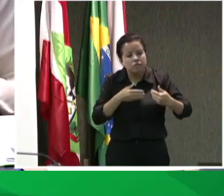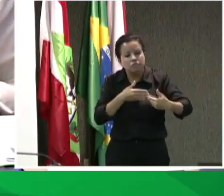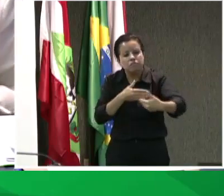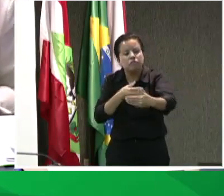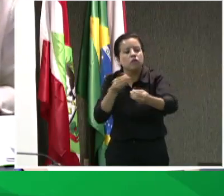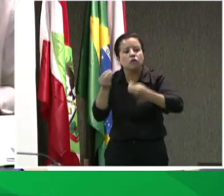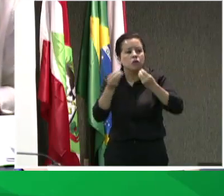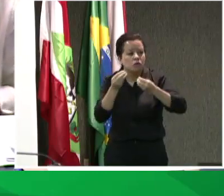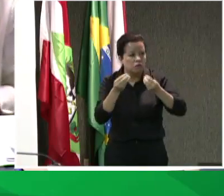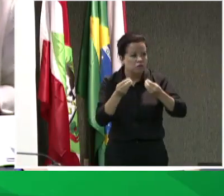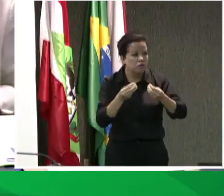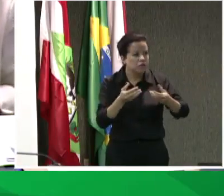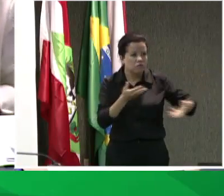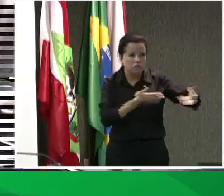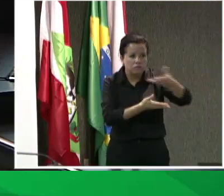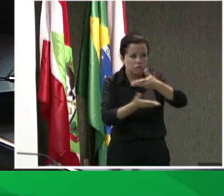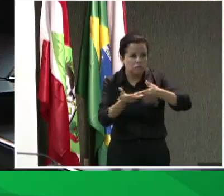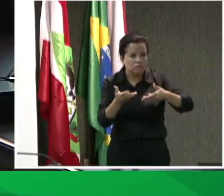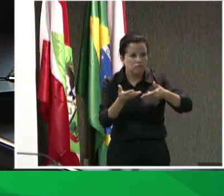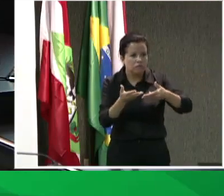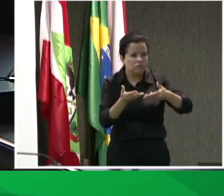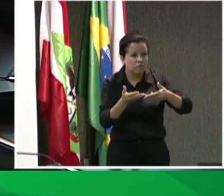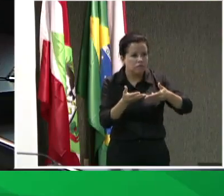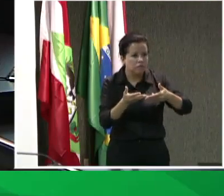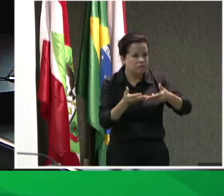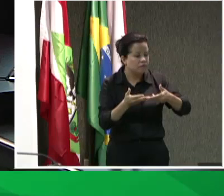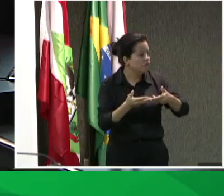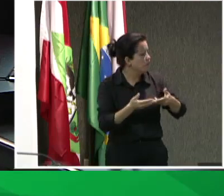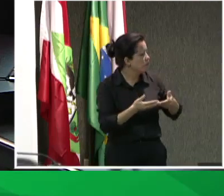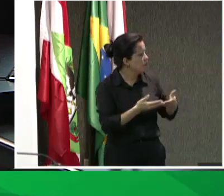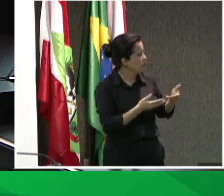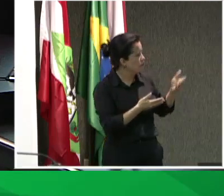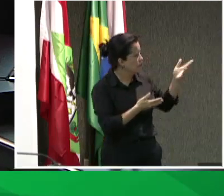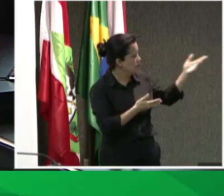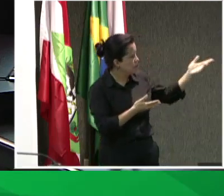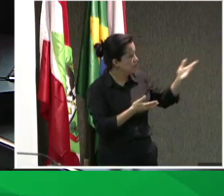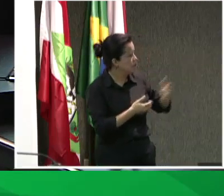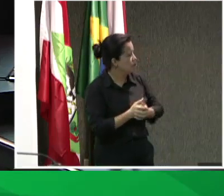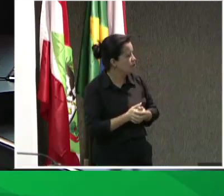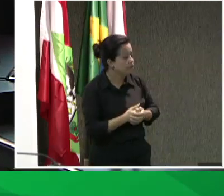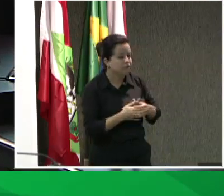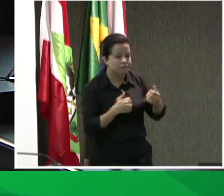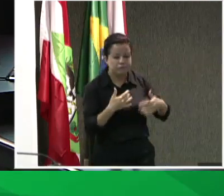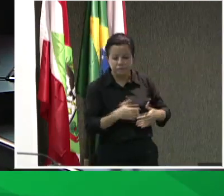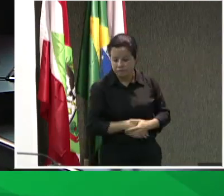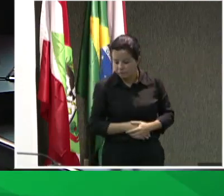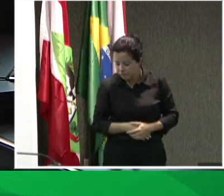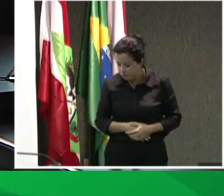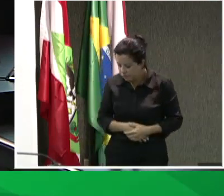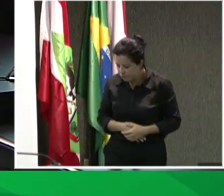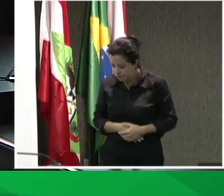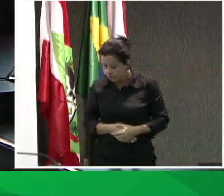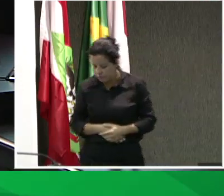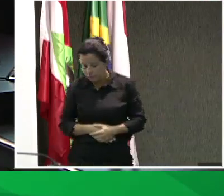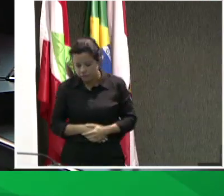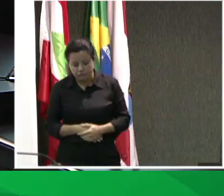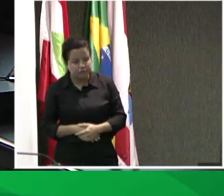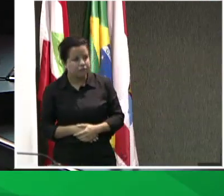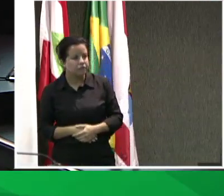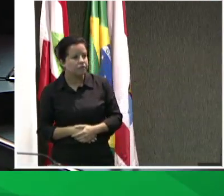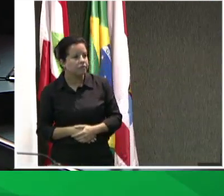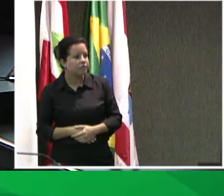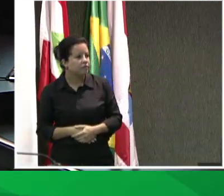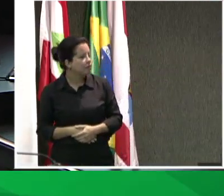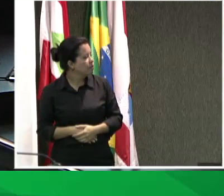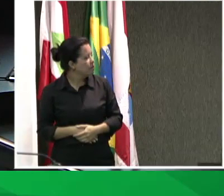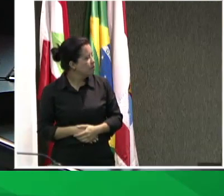consenso. A Sandra quer fazer um complemento, que ela quer dizer com relação a essa proposta e tudo